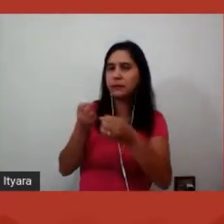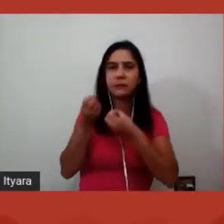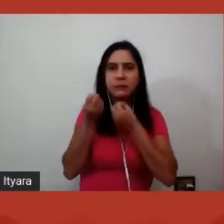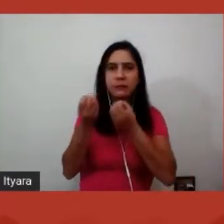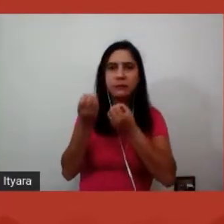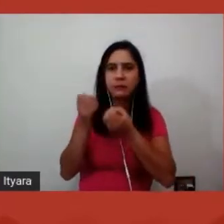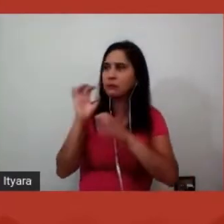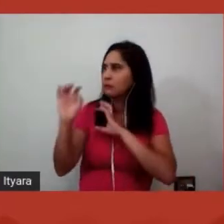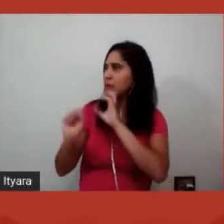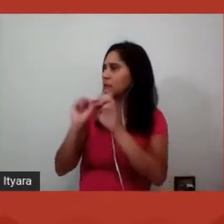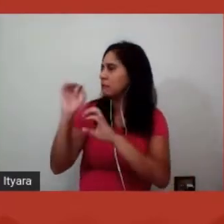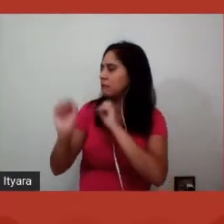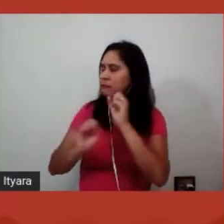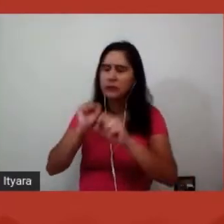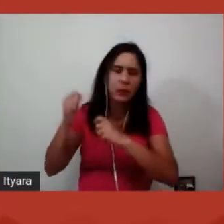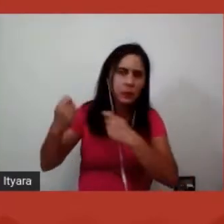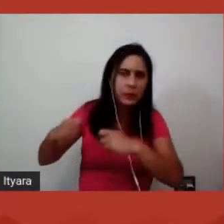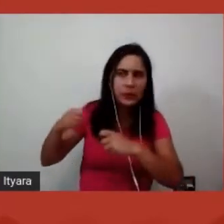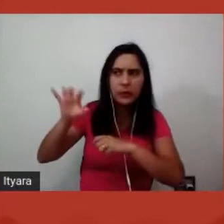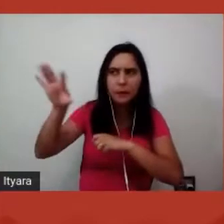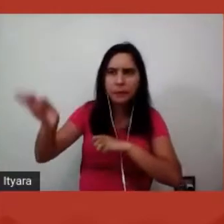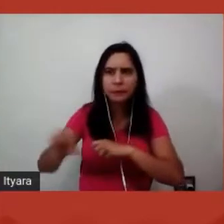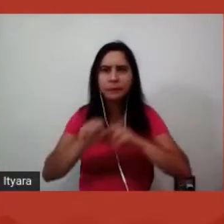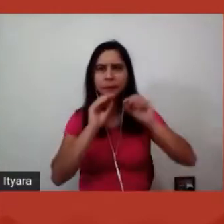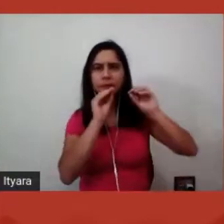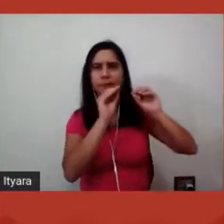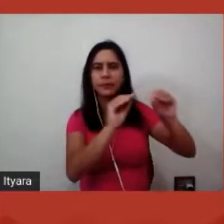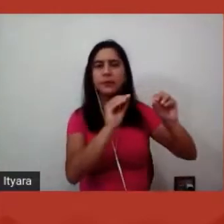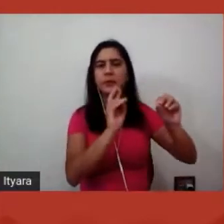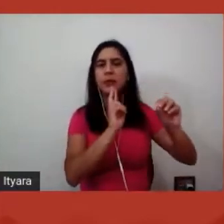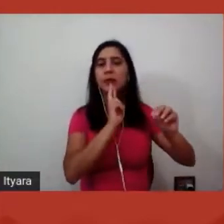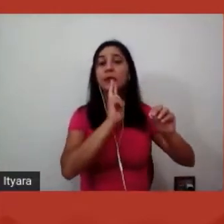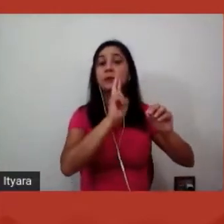para conseguir trazer as respostas para